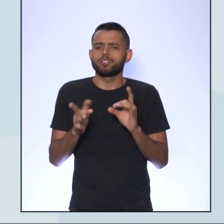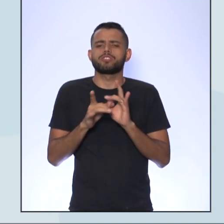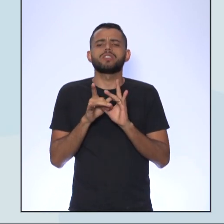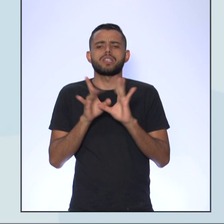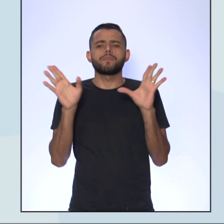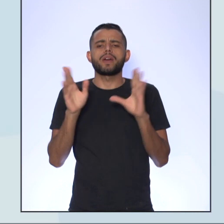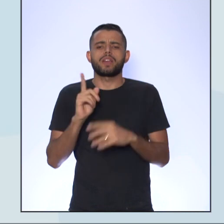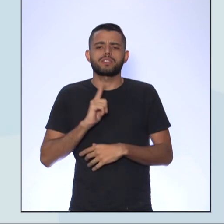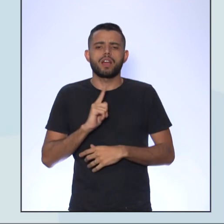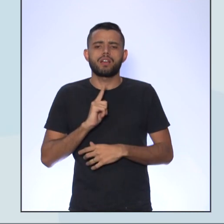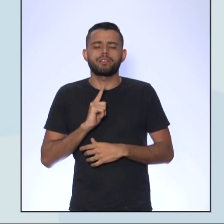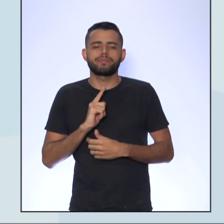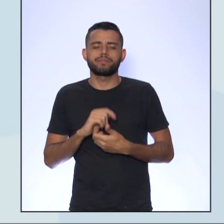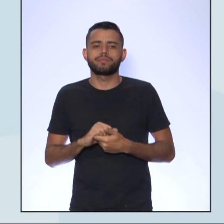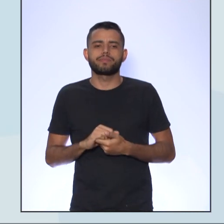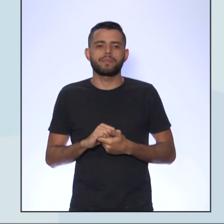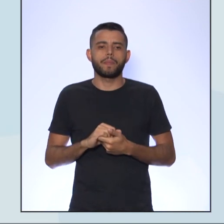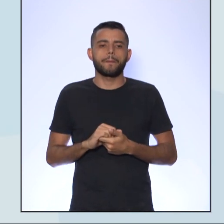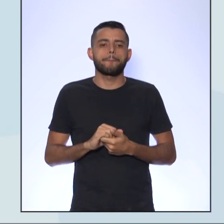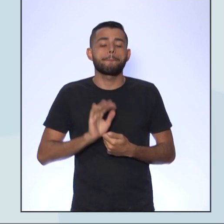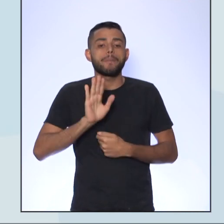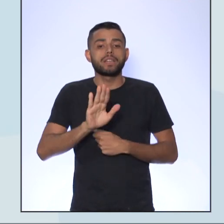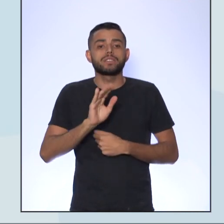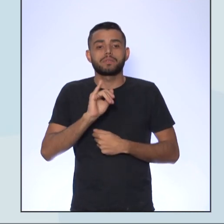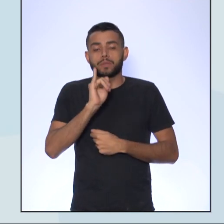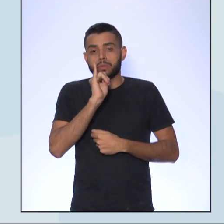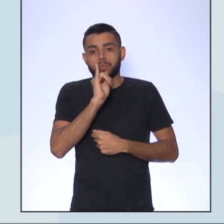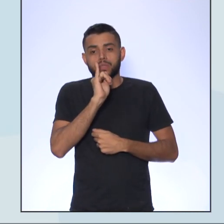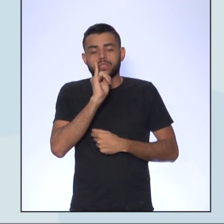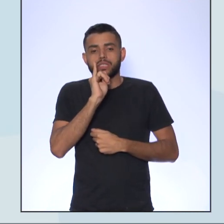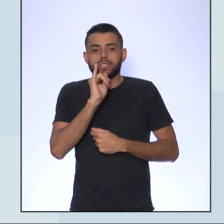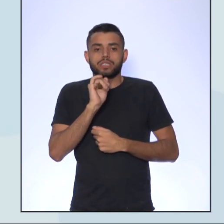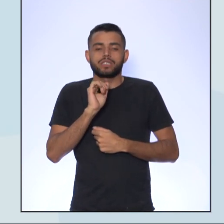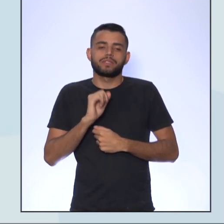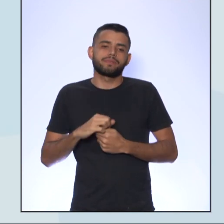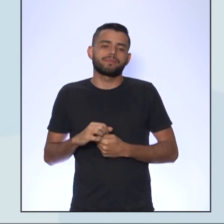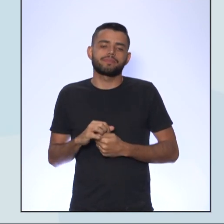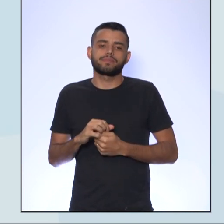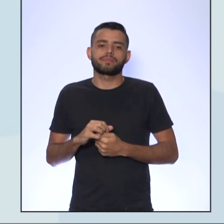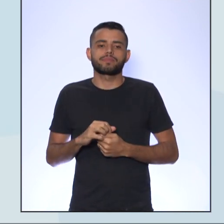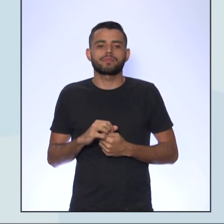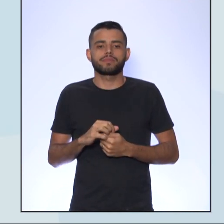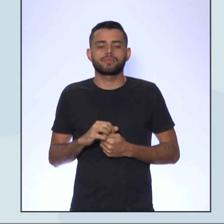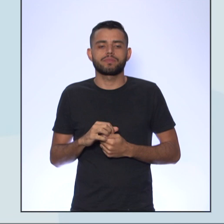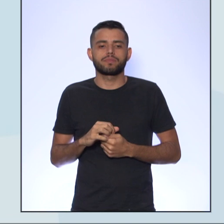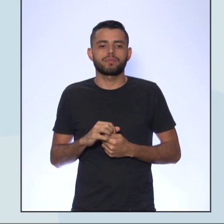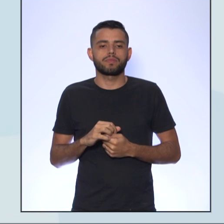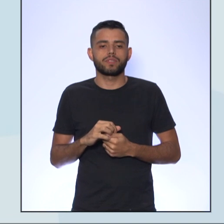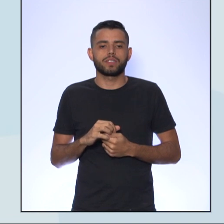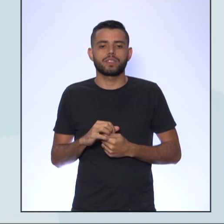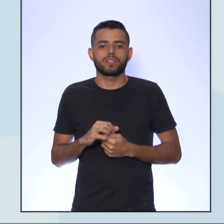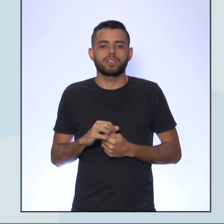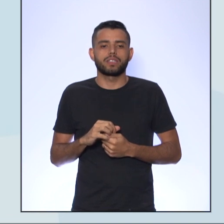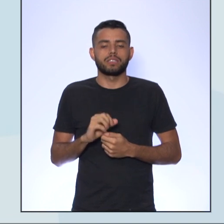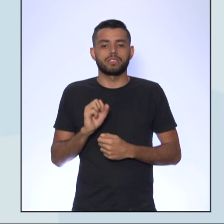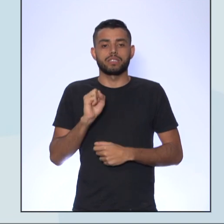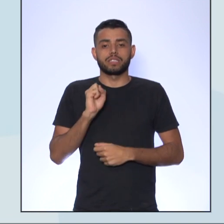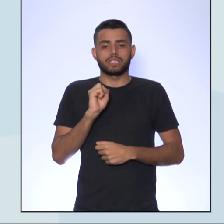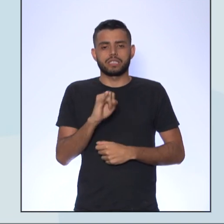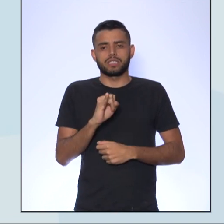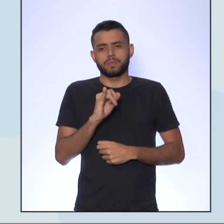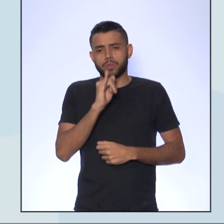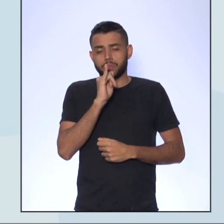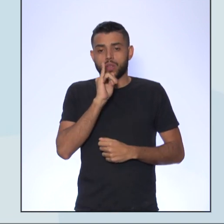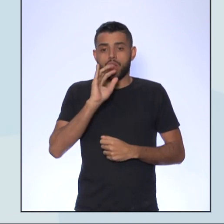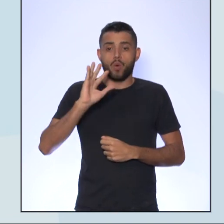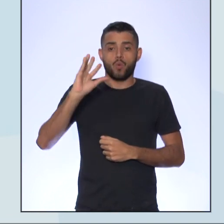que o quê? Caso no momento olha só essa tela, tá, gente? Caso aconteça